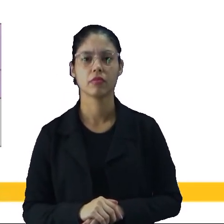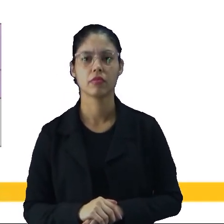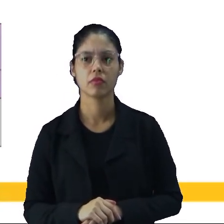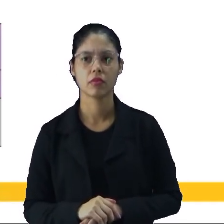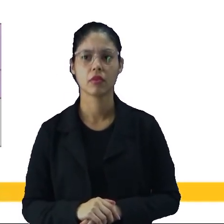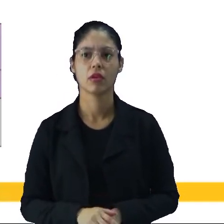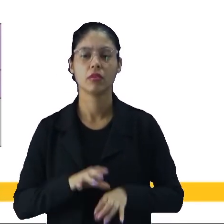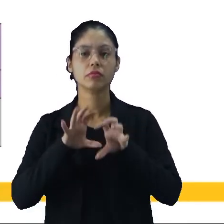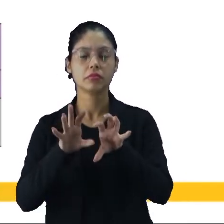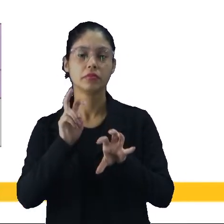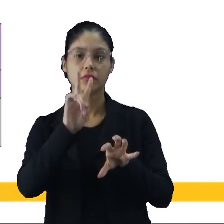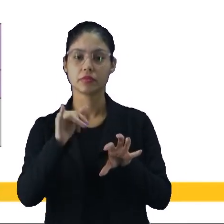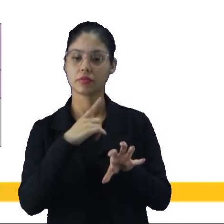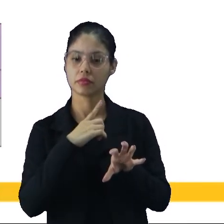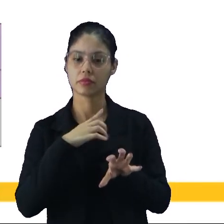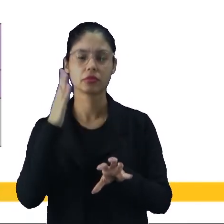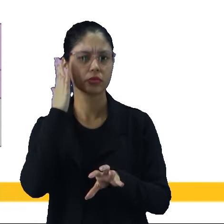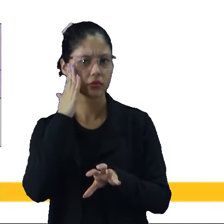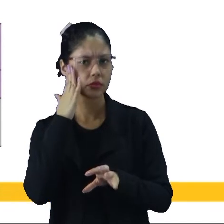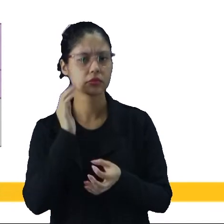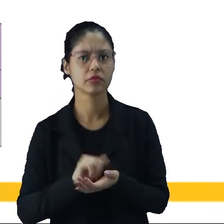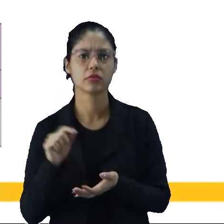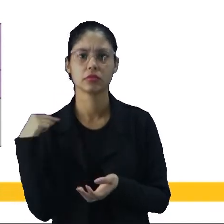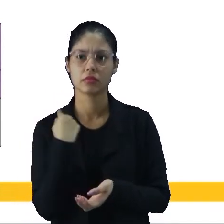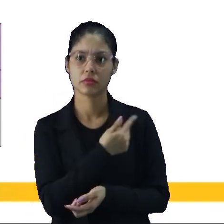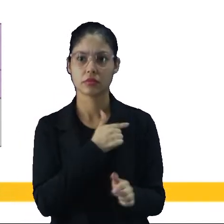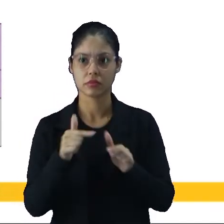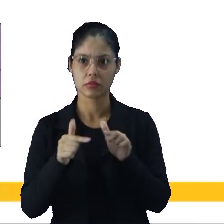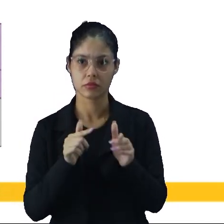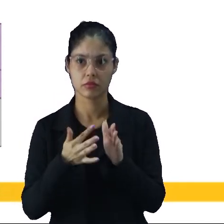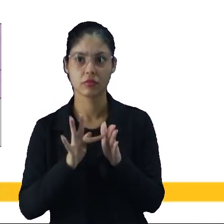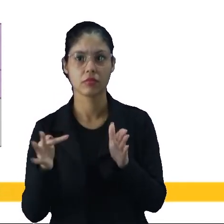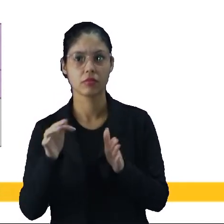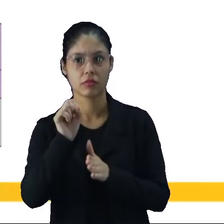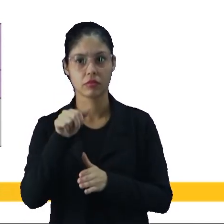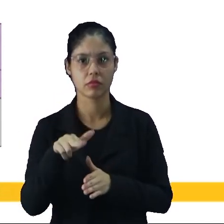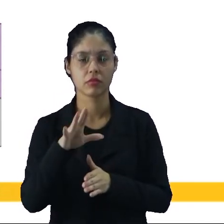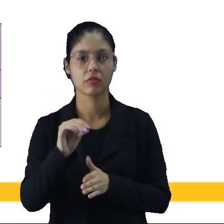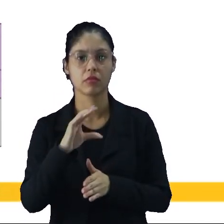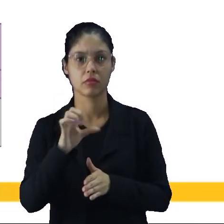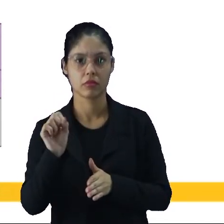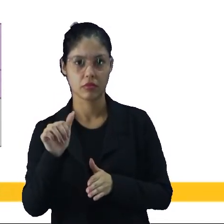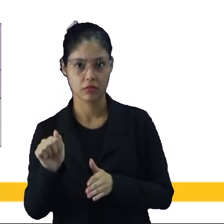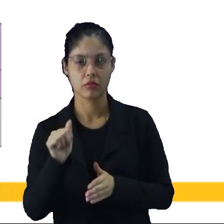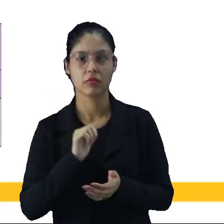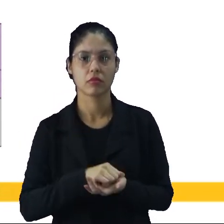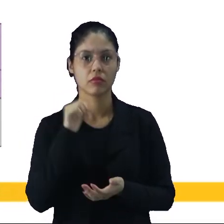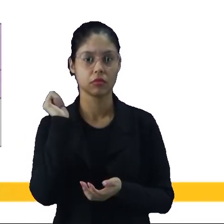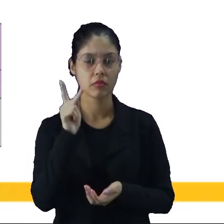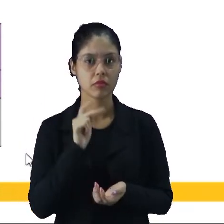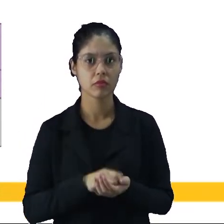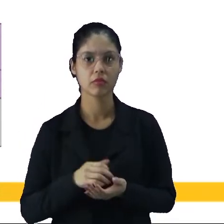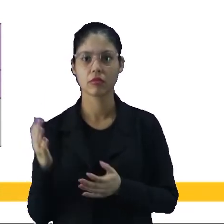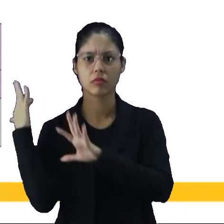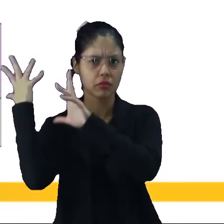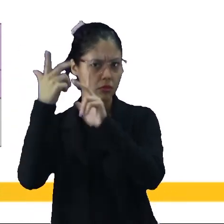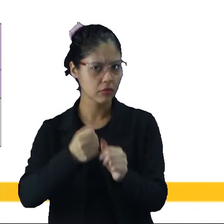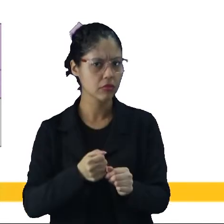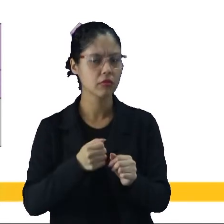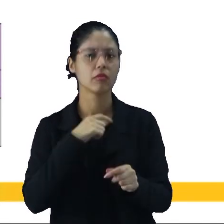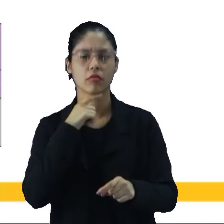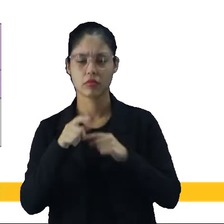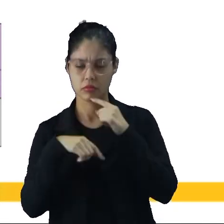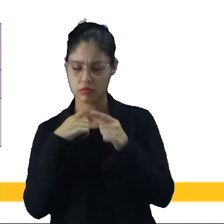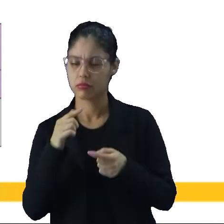Então, aqui dessa maneira você vai ter que entender. Então, a gente trabalhou a função seno, cosseno e tangente, tá? Dá uma revisada caso